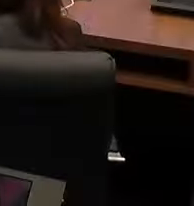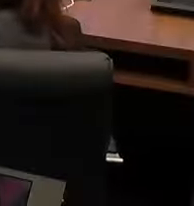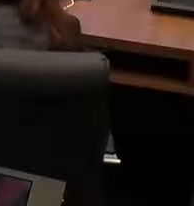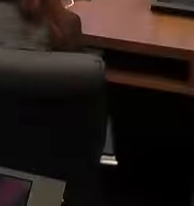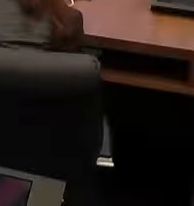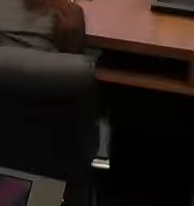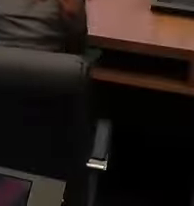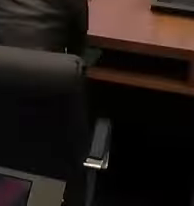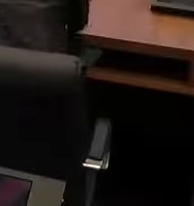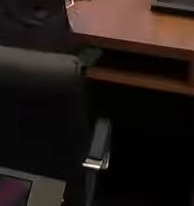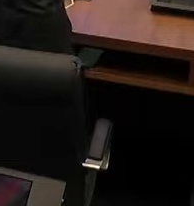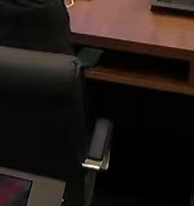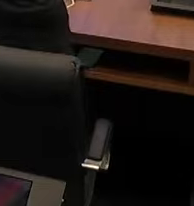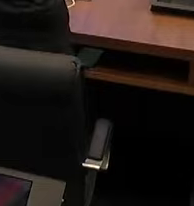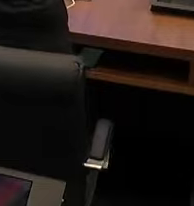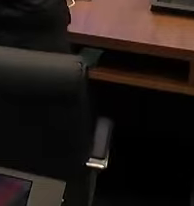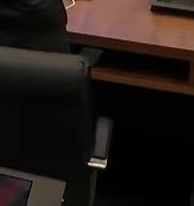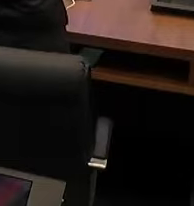LS